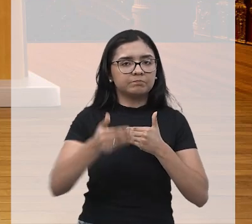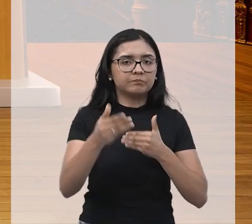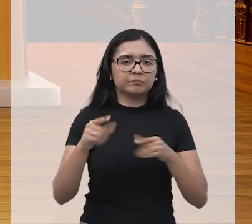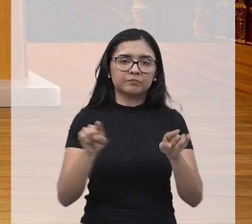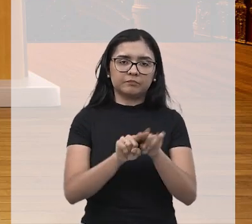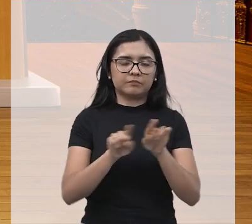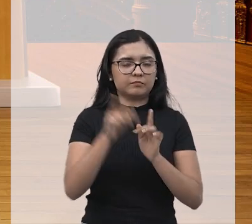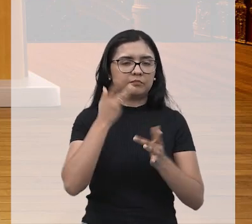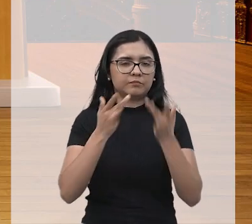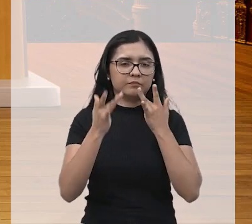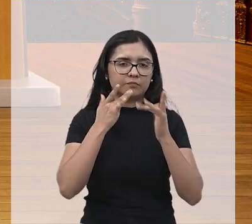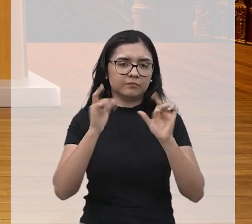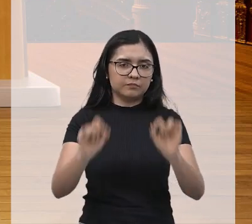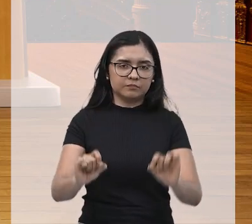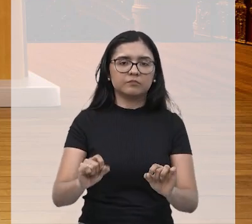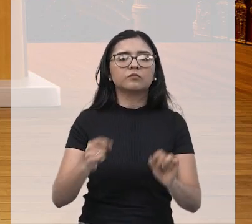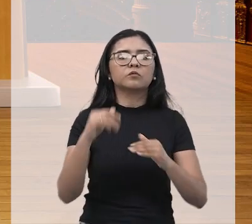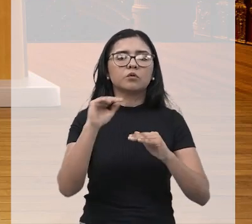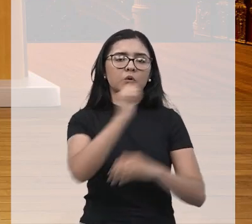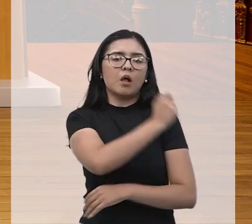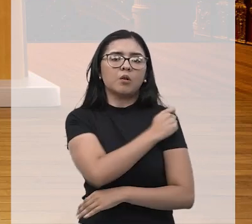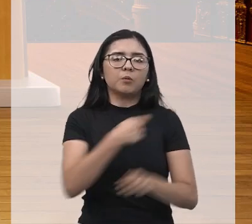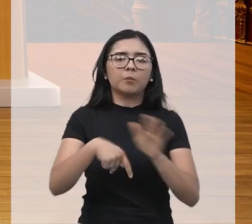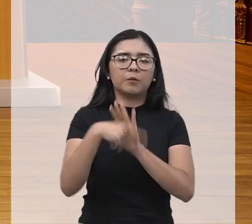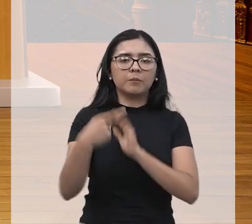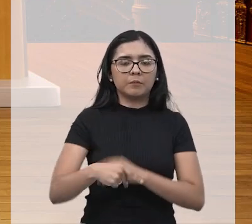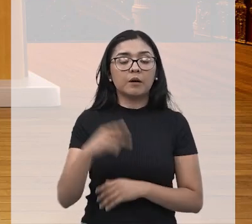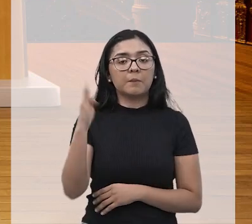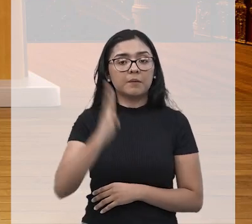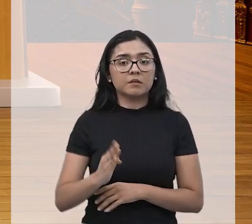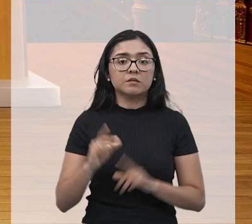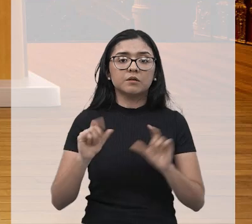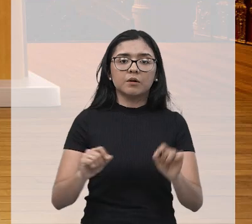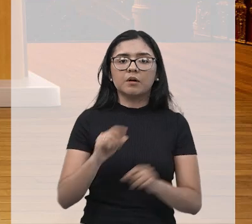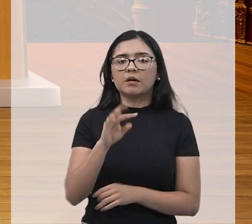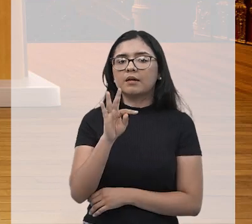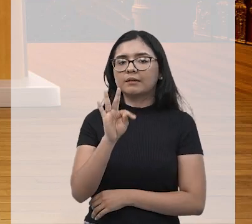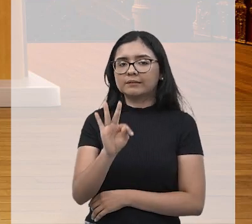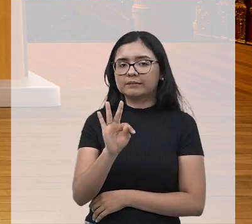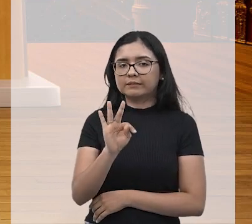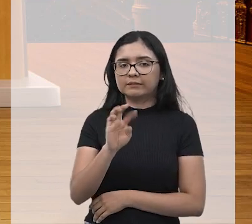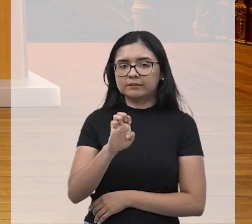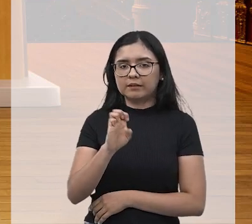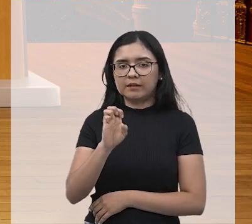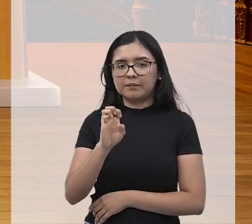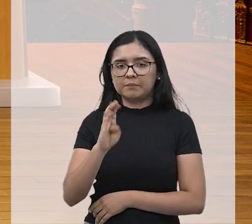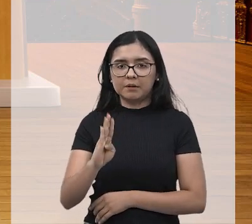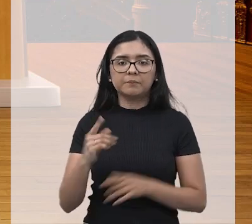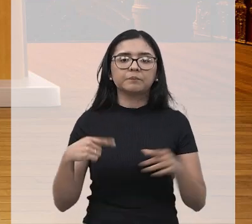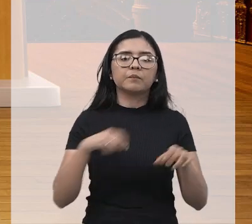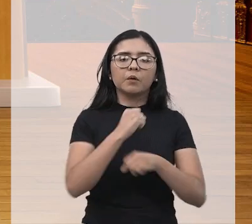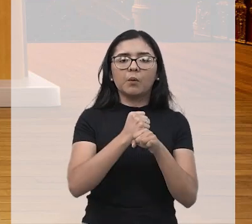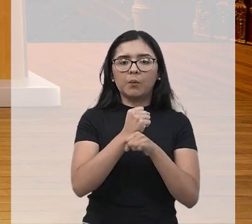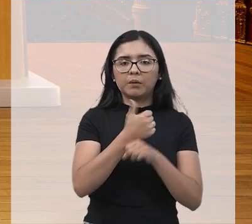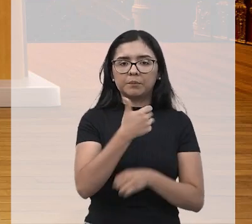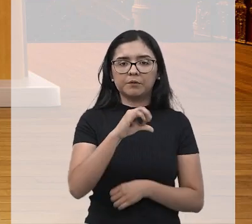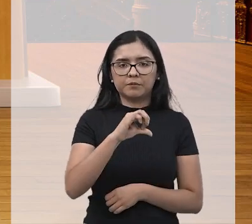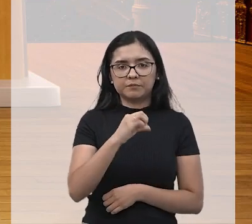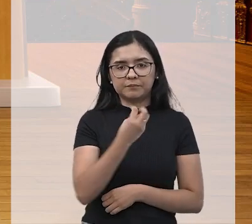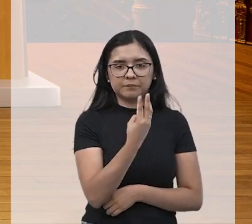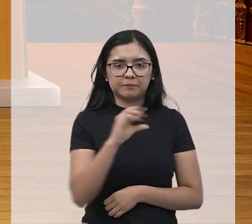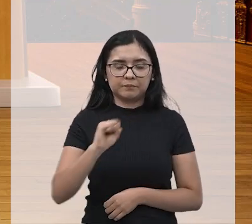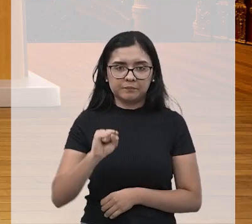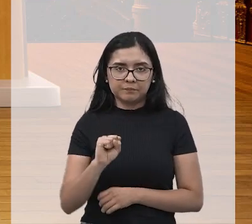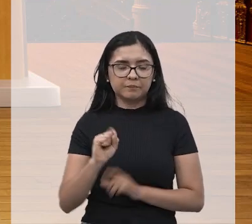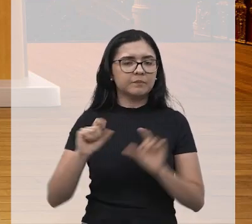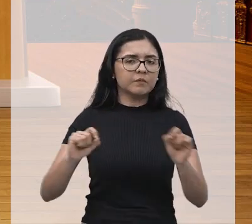do Estudante do Brasil, que ele leva a sigla TEB, em 1938. Então, no século XX, é que o